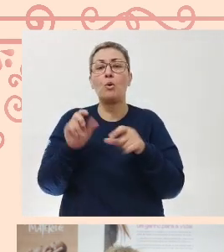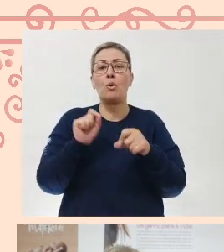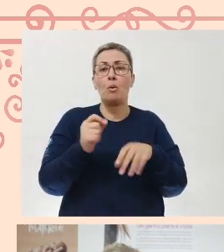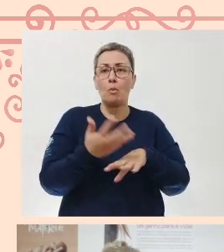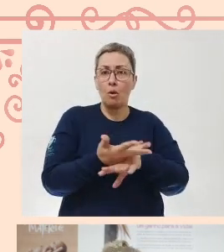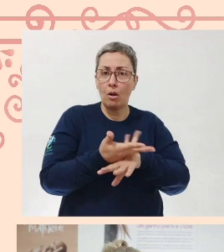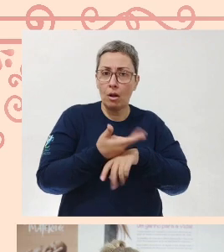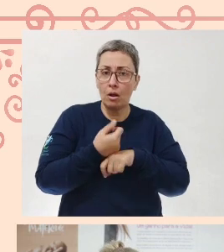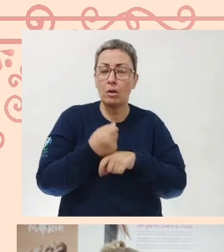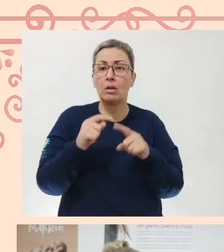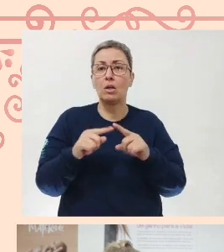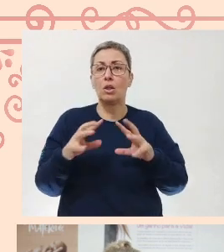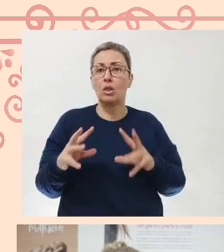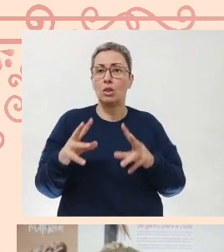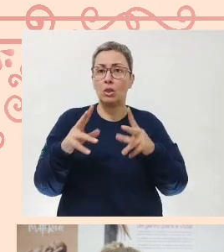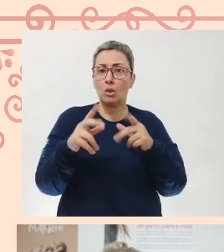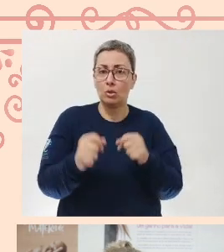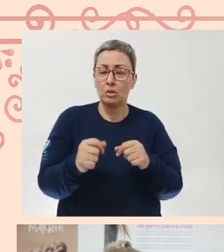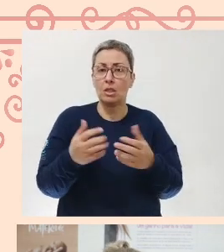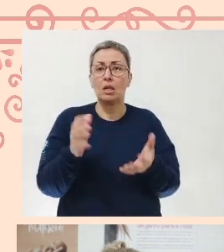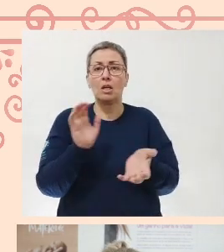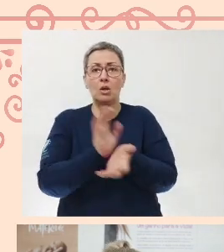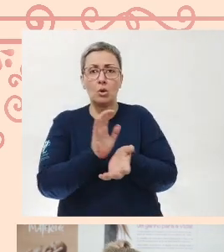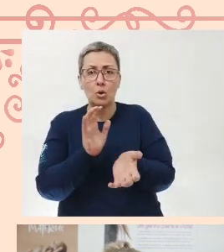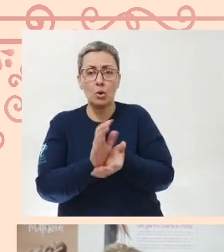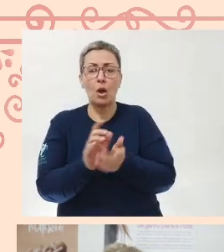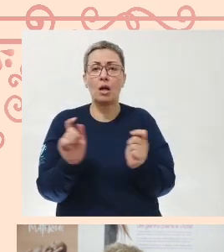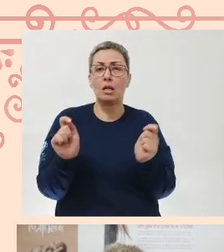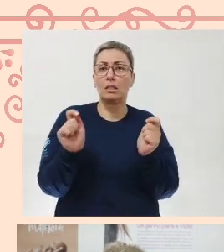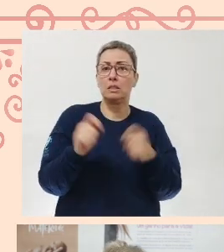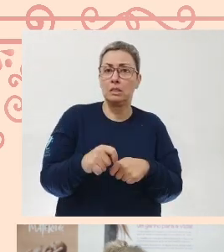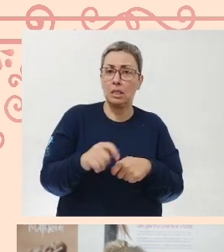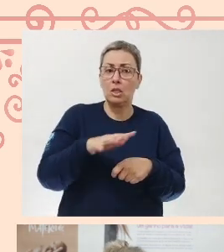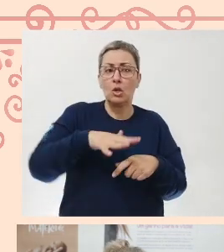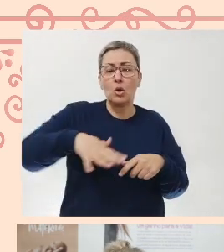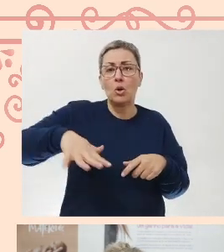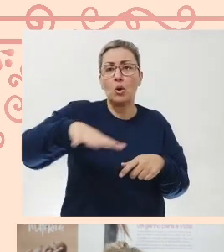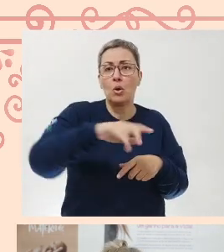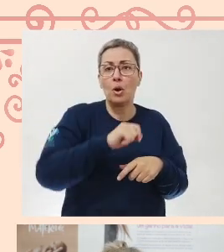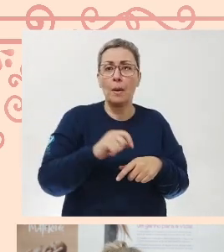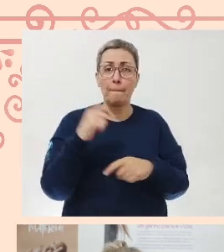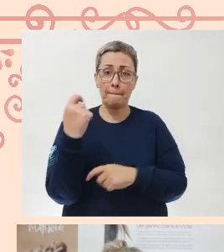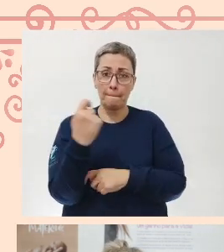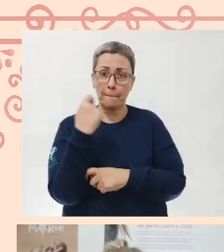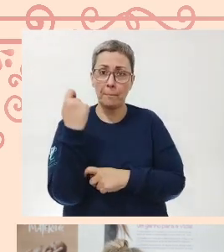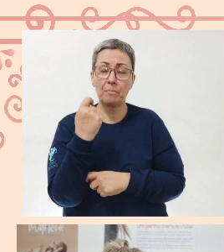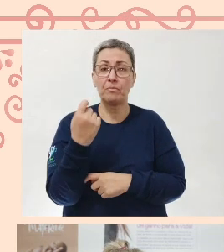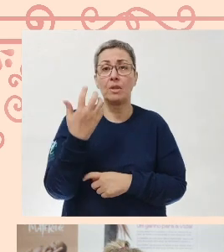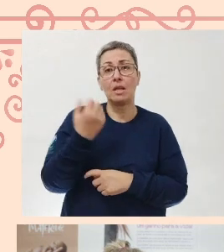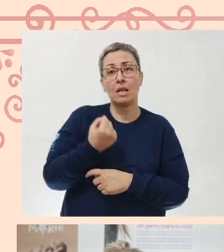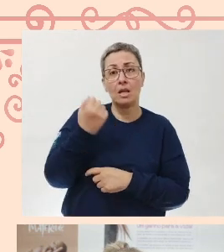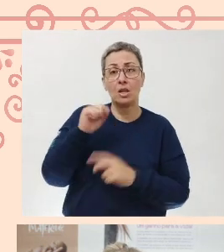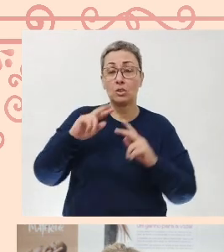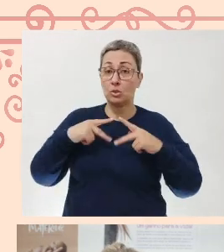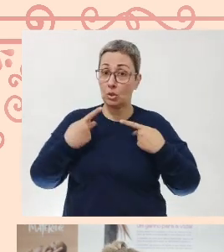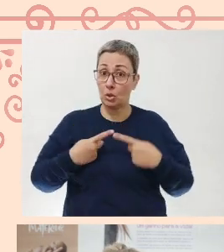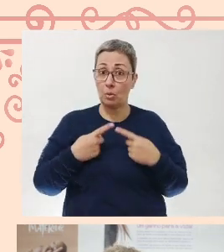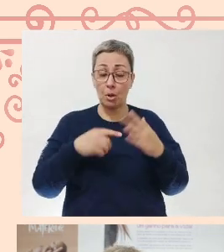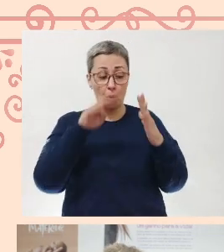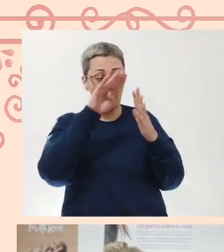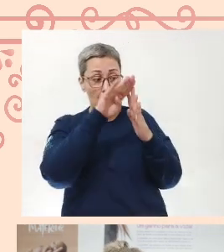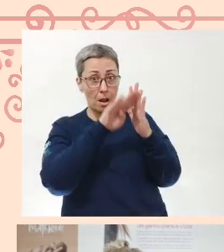equipe multidisciplinar, toda essa equipe capacitada pela Rede Paulista de Bancos de Leite Humano,